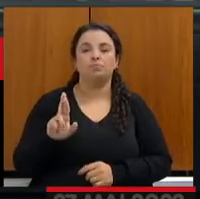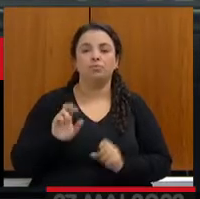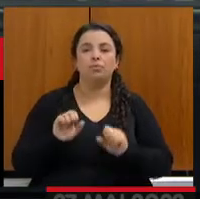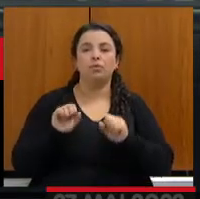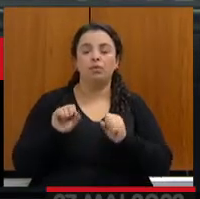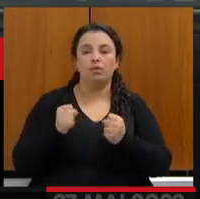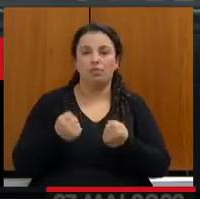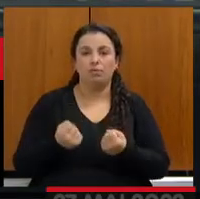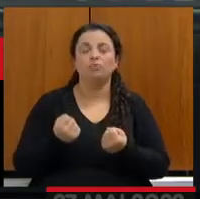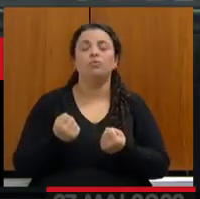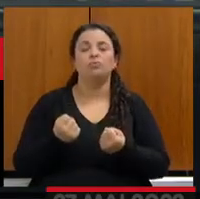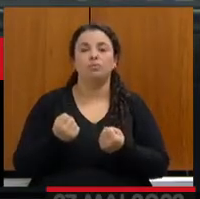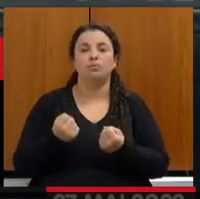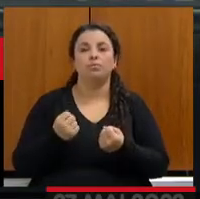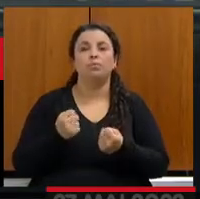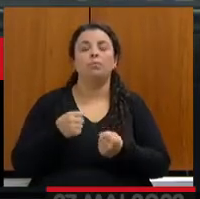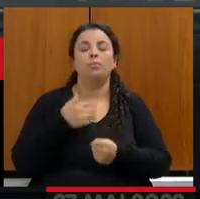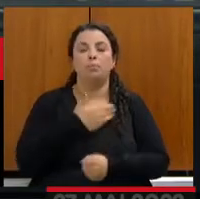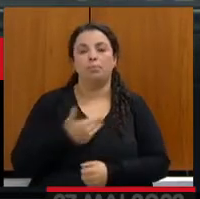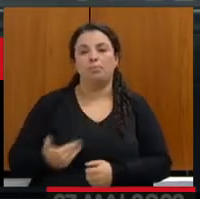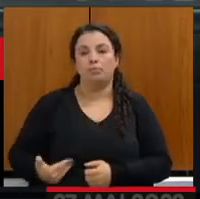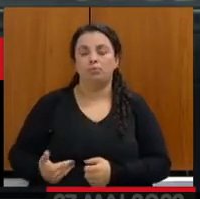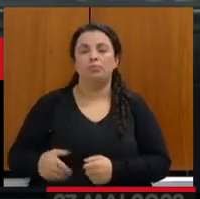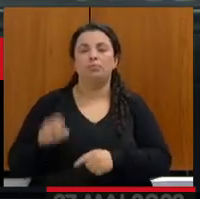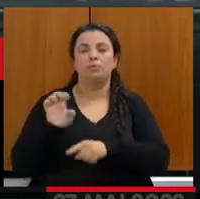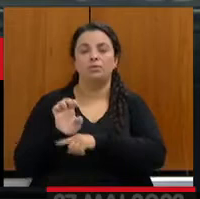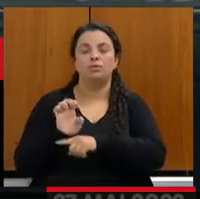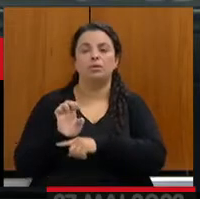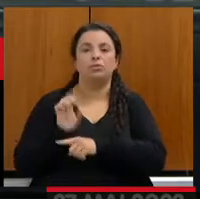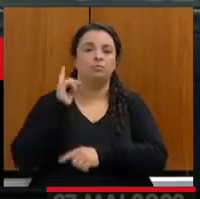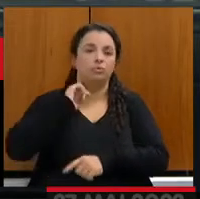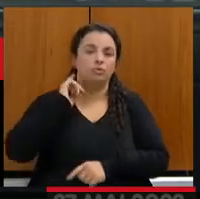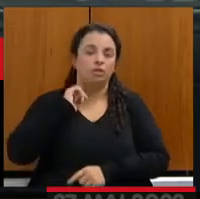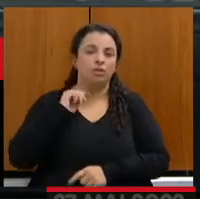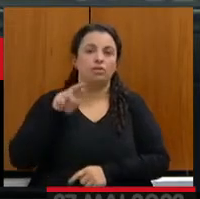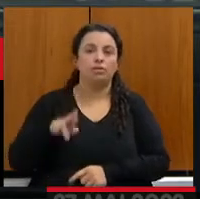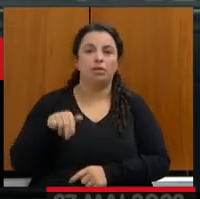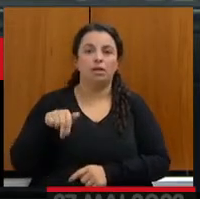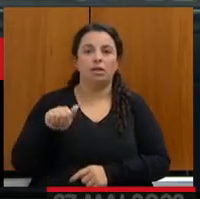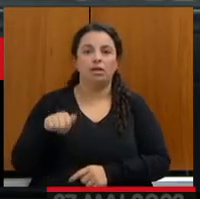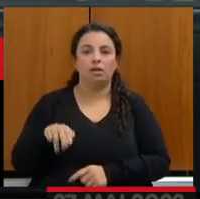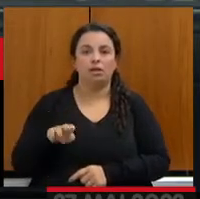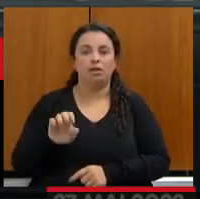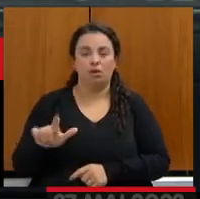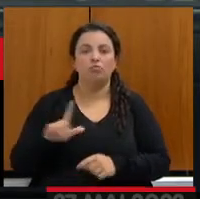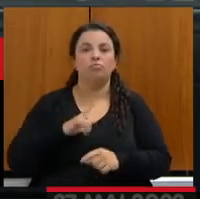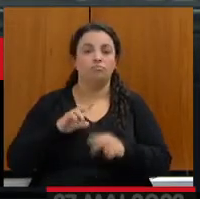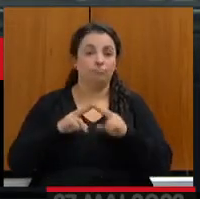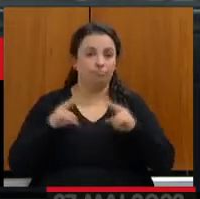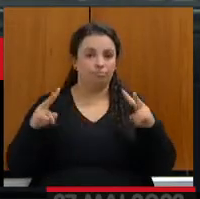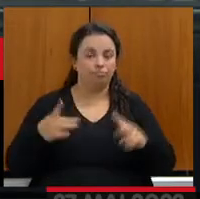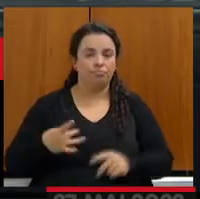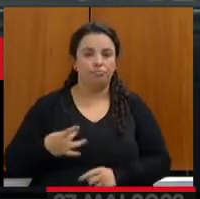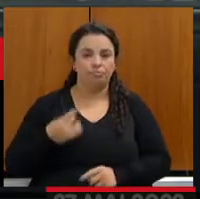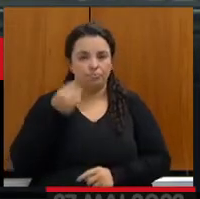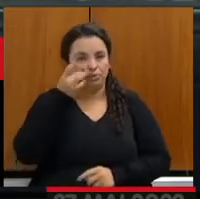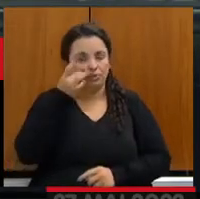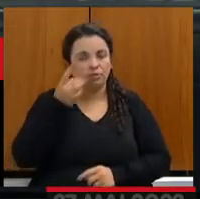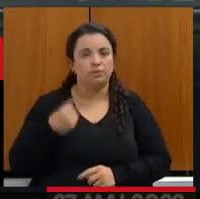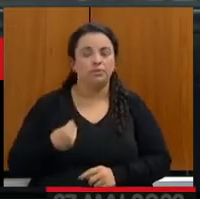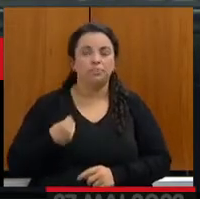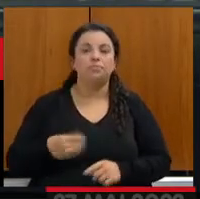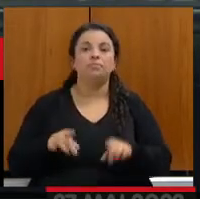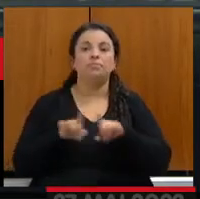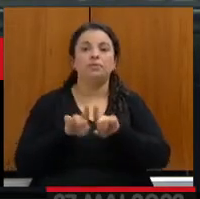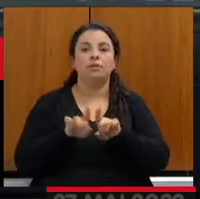Raquel Gomes de Souza Costa Dias que está virtual e seletivos da senhora que também estava